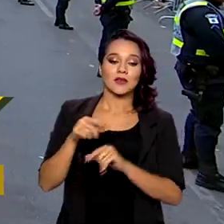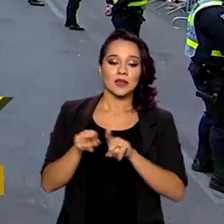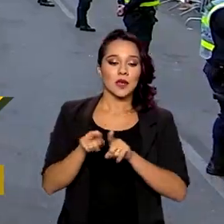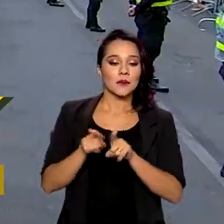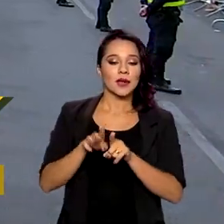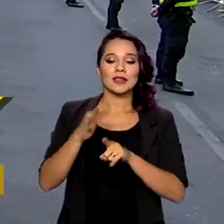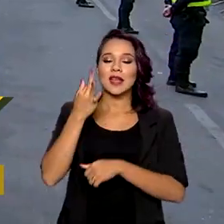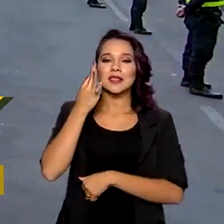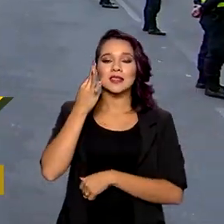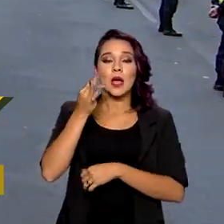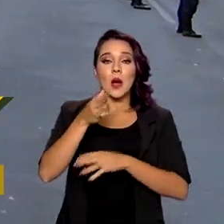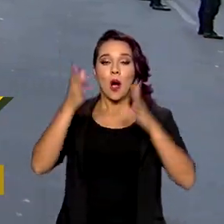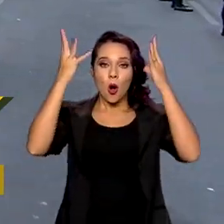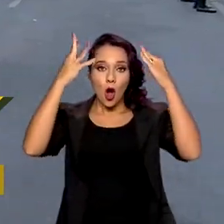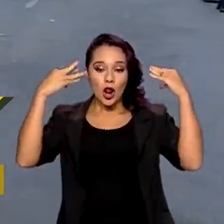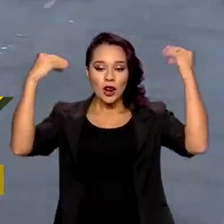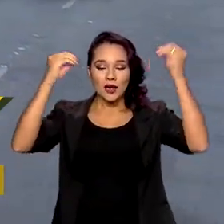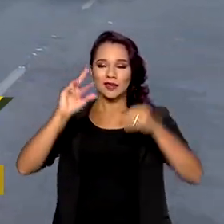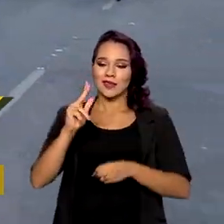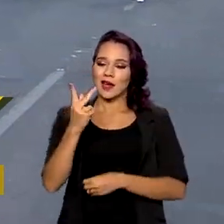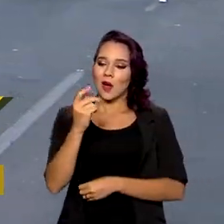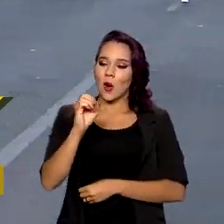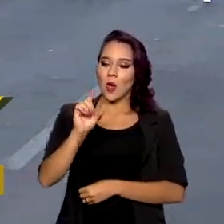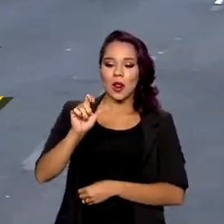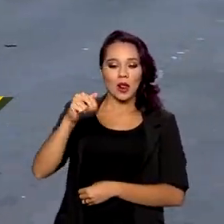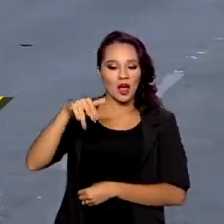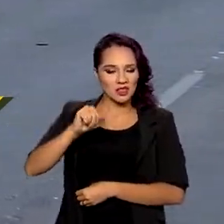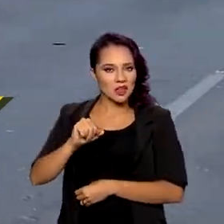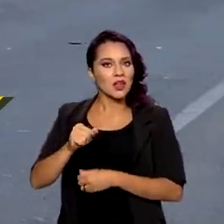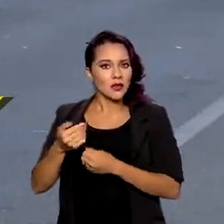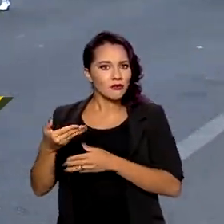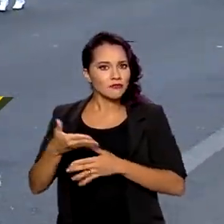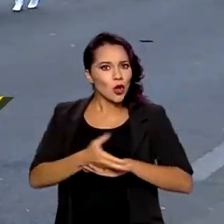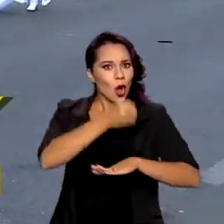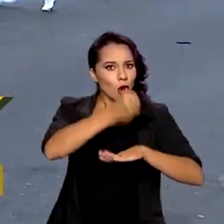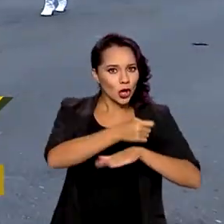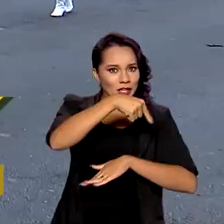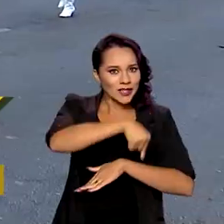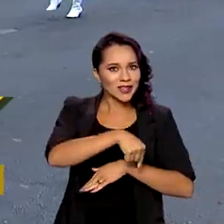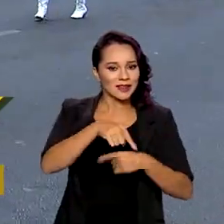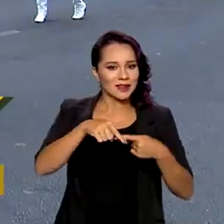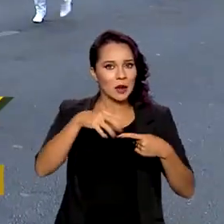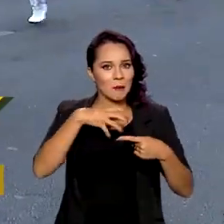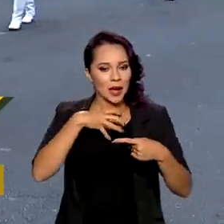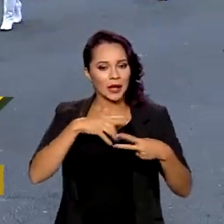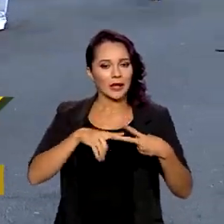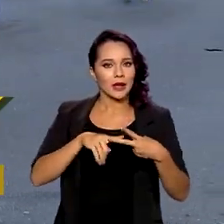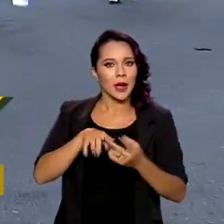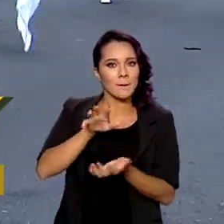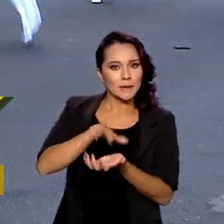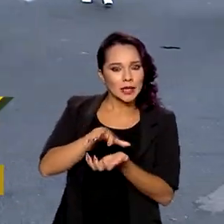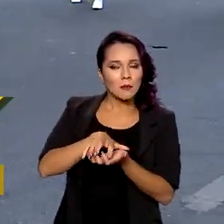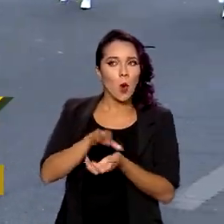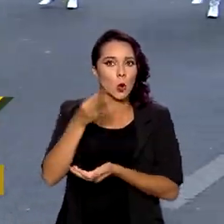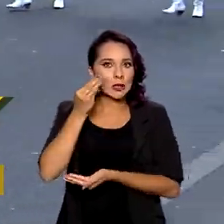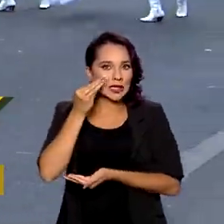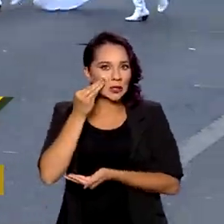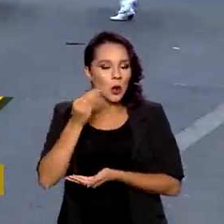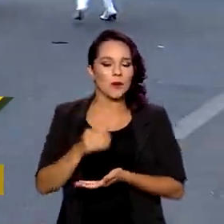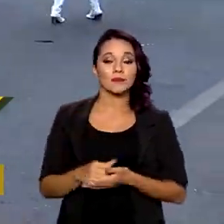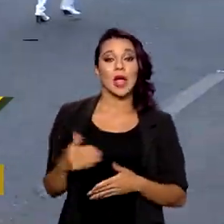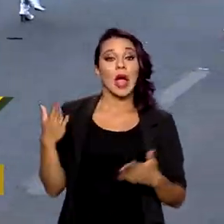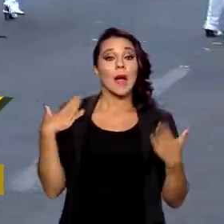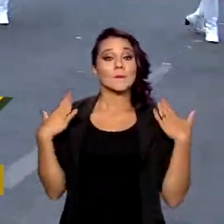invasões dos holandeses também estabeleceram colônias aqui, tanto na Bahia quanto em Pernambuco. E a